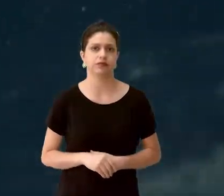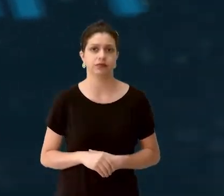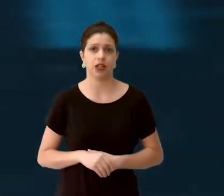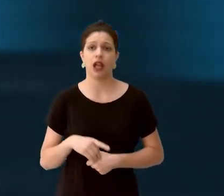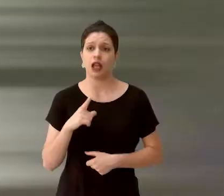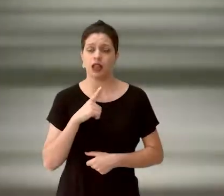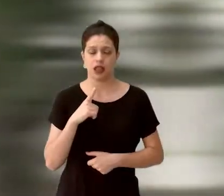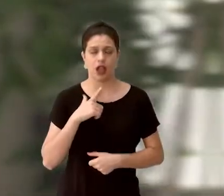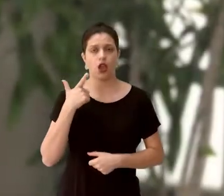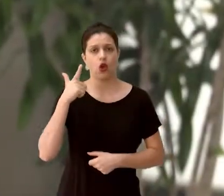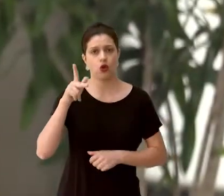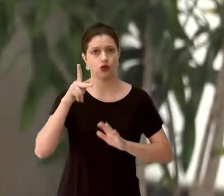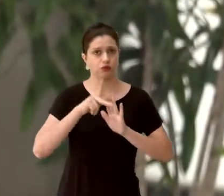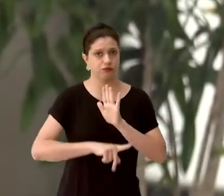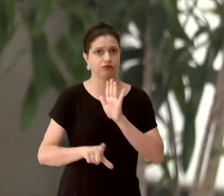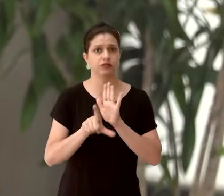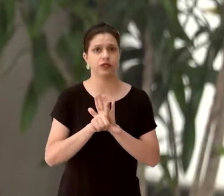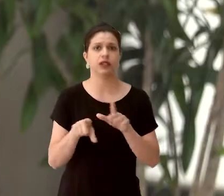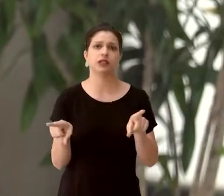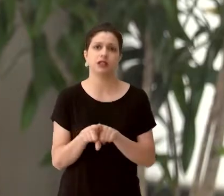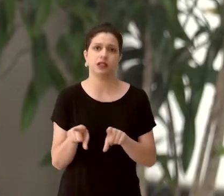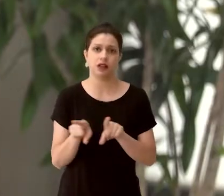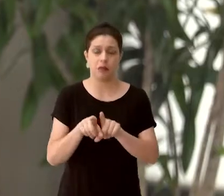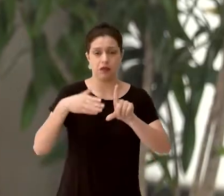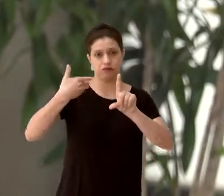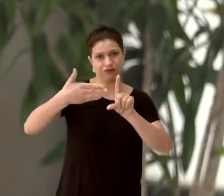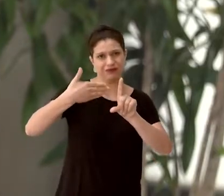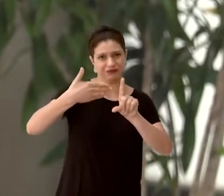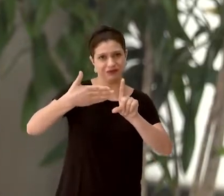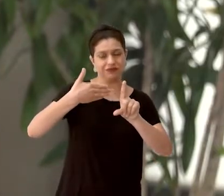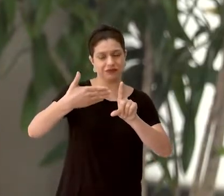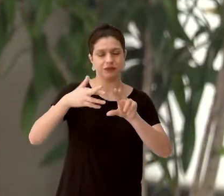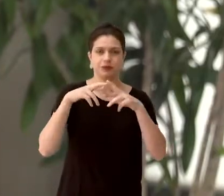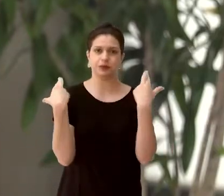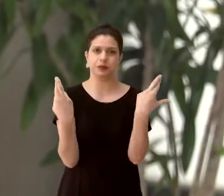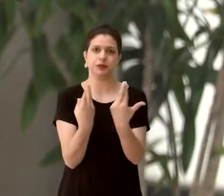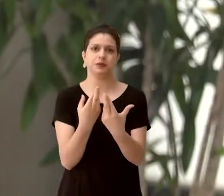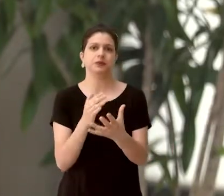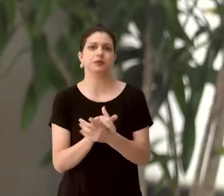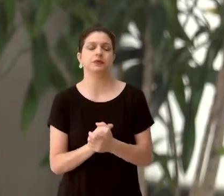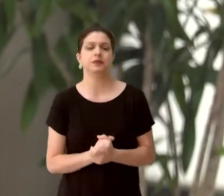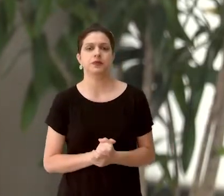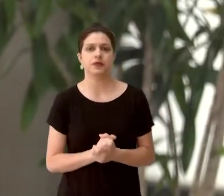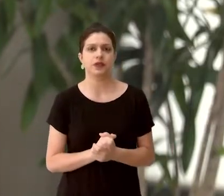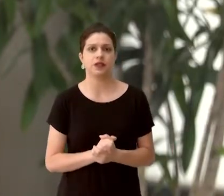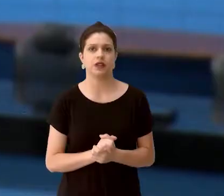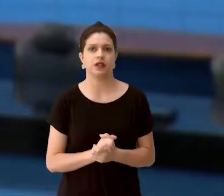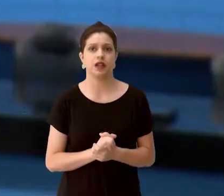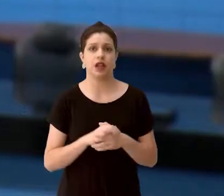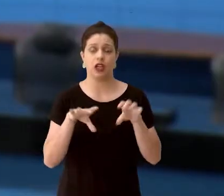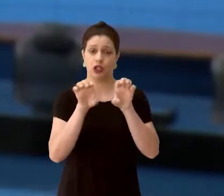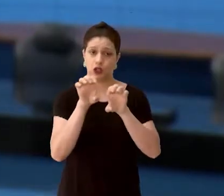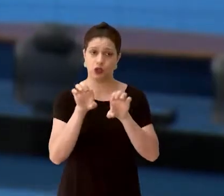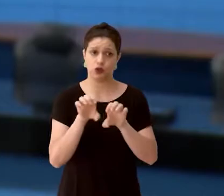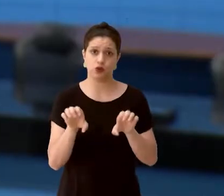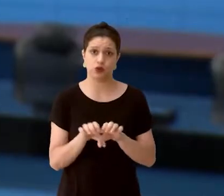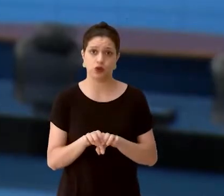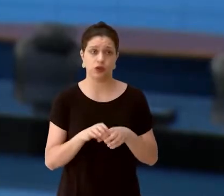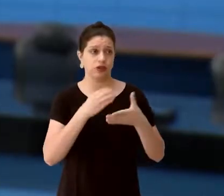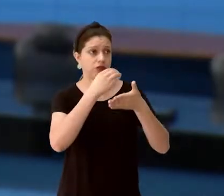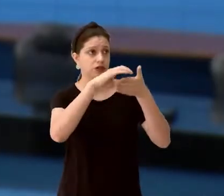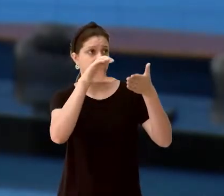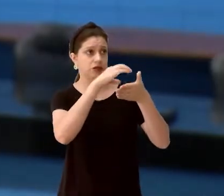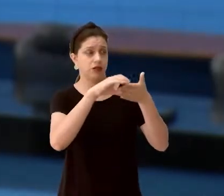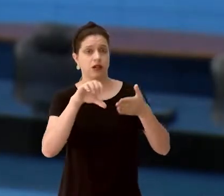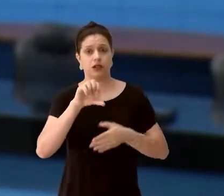não. Além desse, outros projetos passaram pelo plenário virtual da Alemes, que trata da estruturação